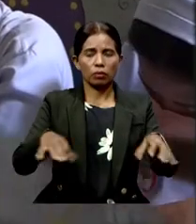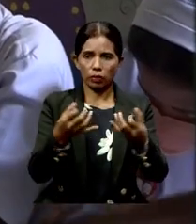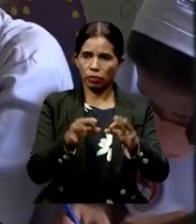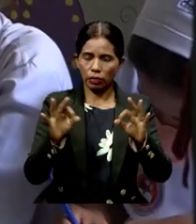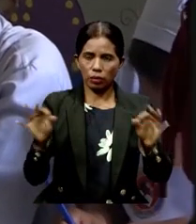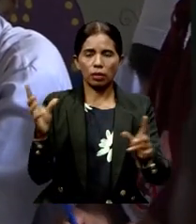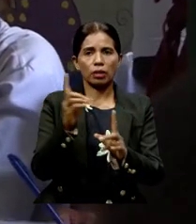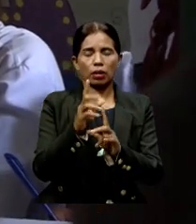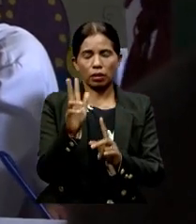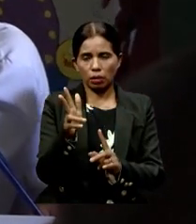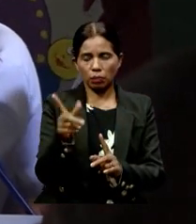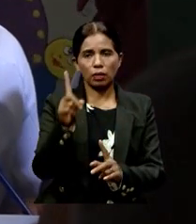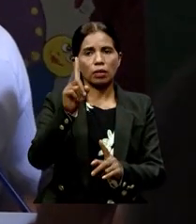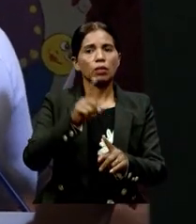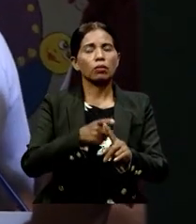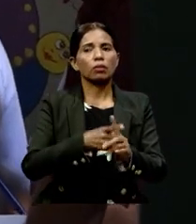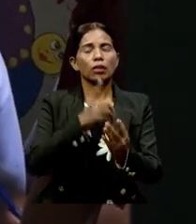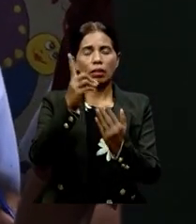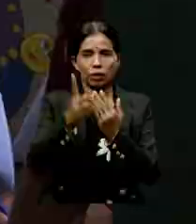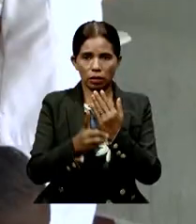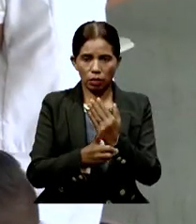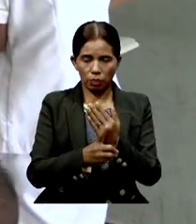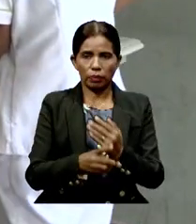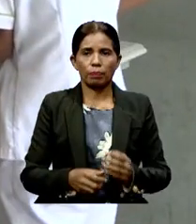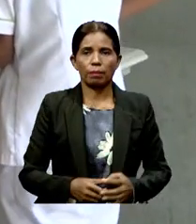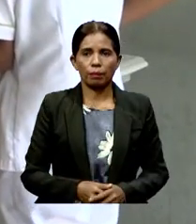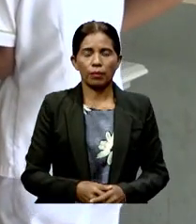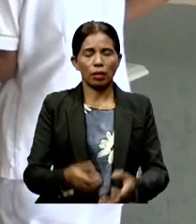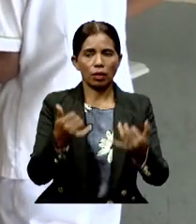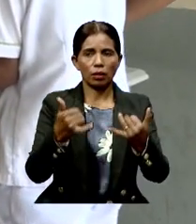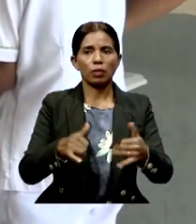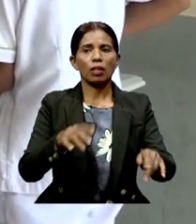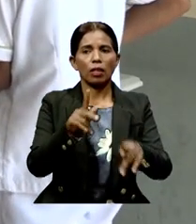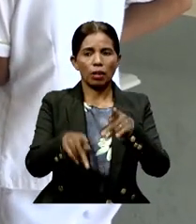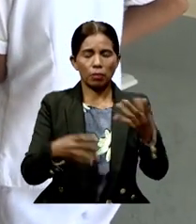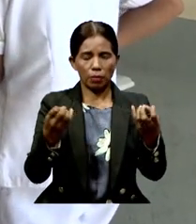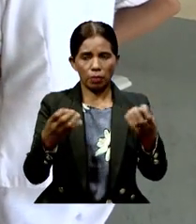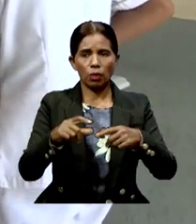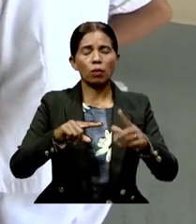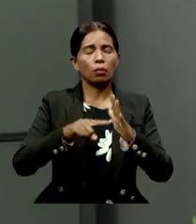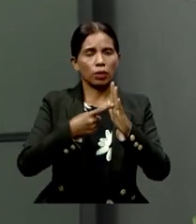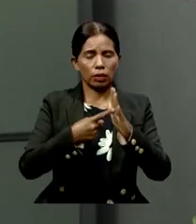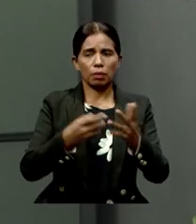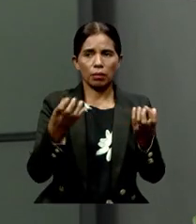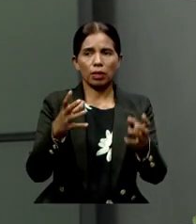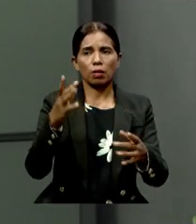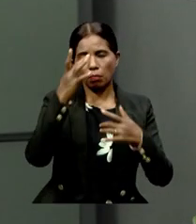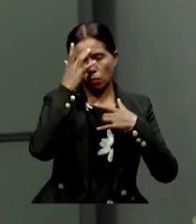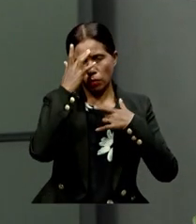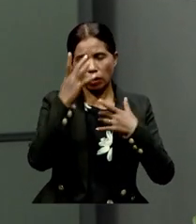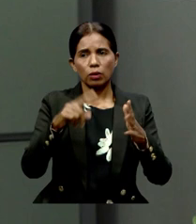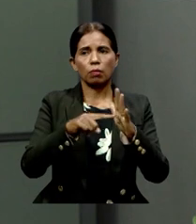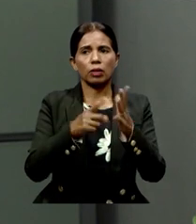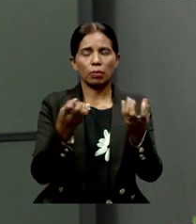e a lorong torunu resinida fula dezembro o finalize ne. Agora a população começa a barak ona, depois moras mas começa a barak